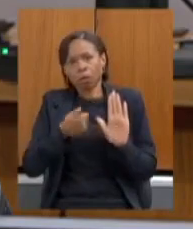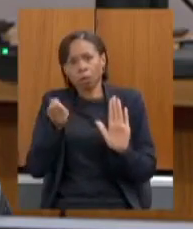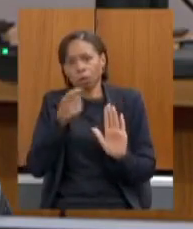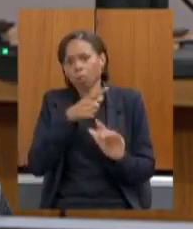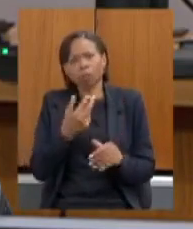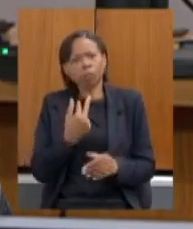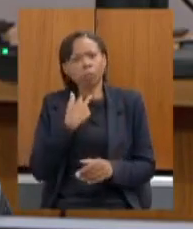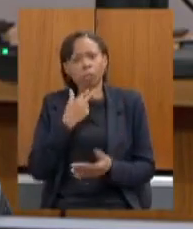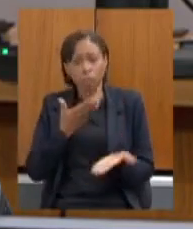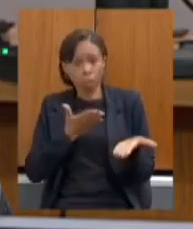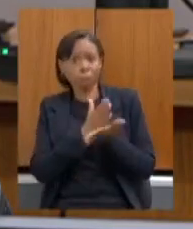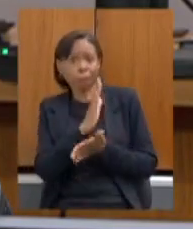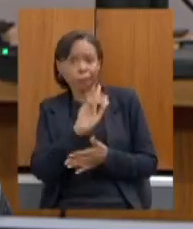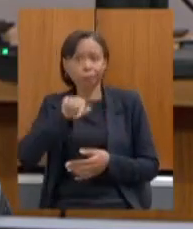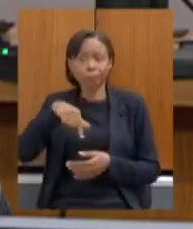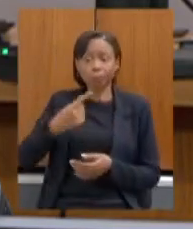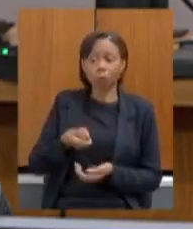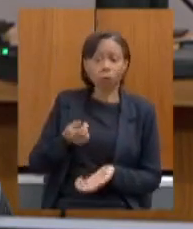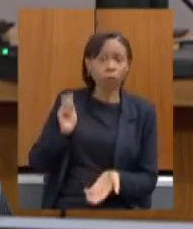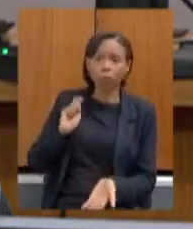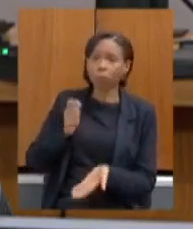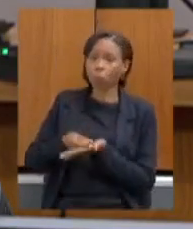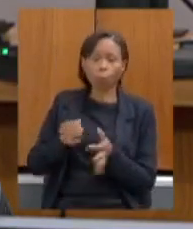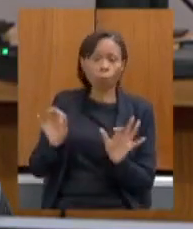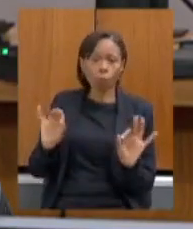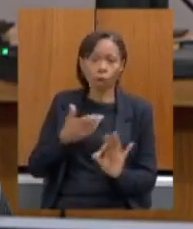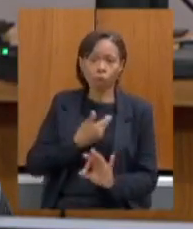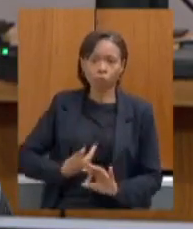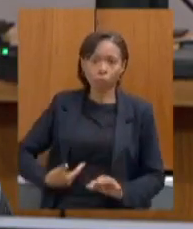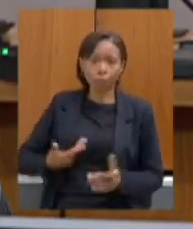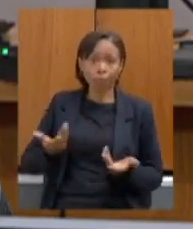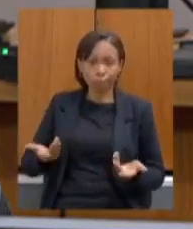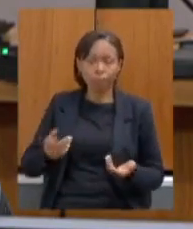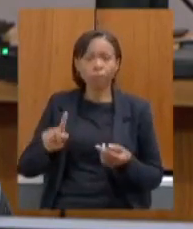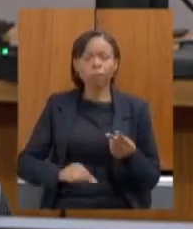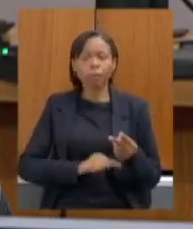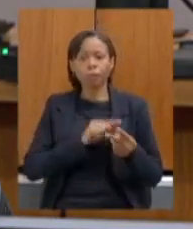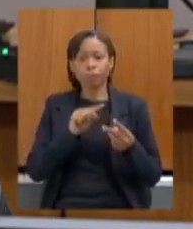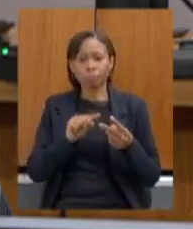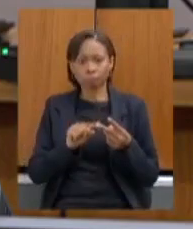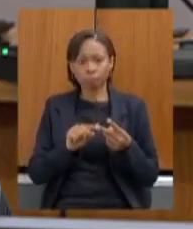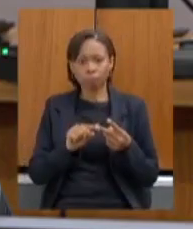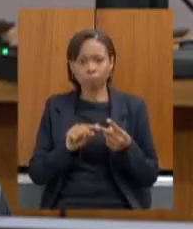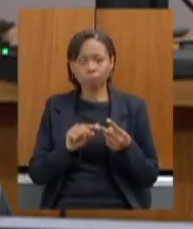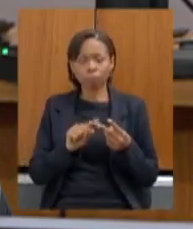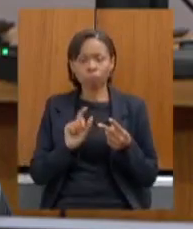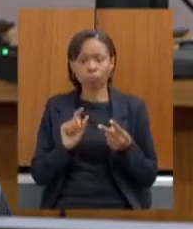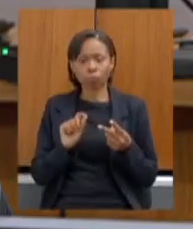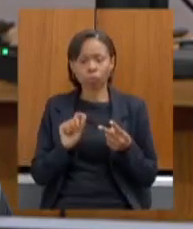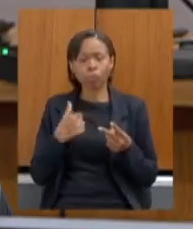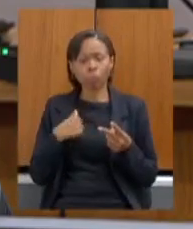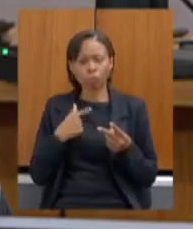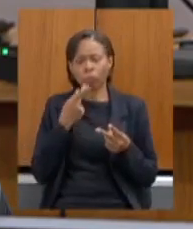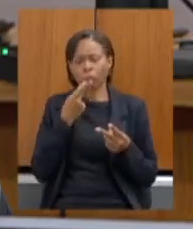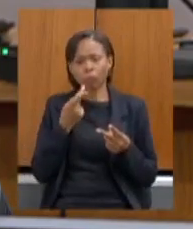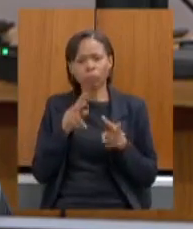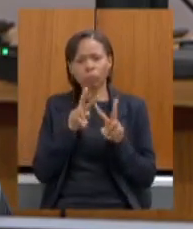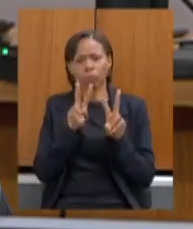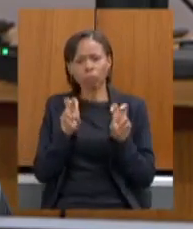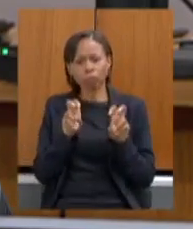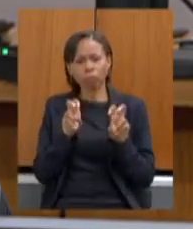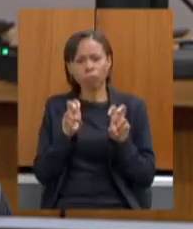completamente discricionária por parte do Estado. O segundo ponto, eu coloquei como relações